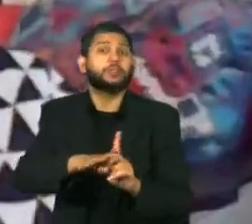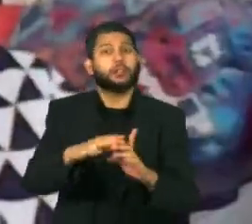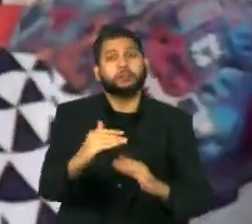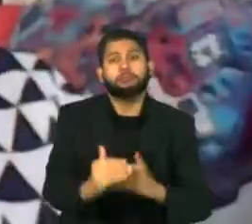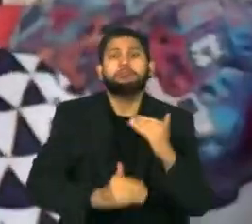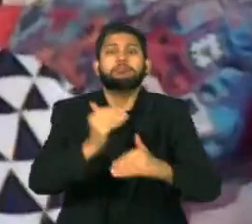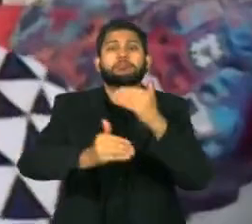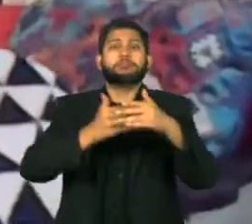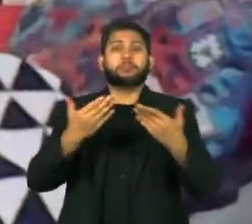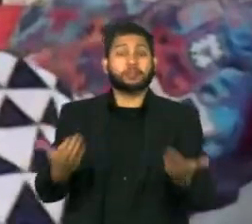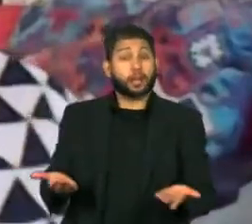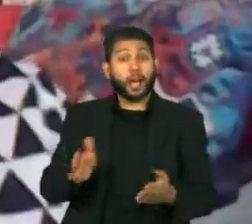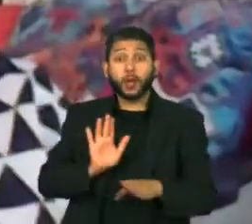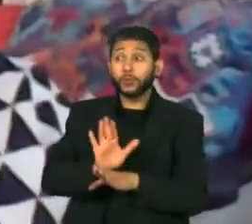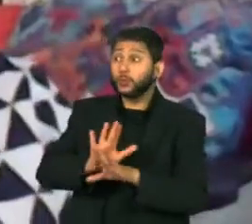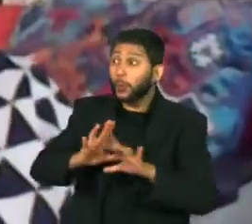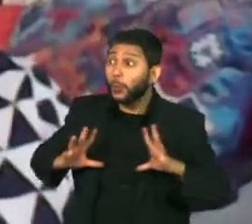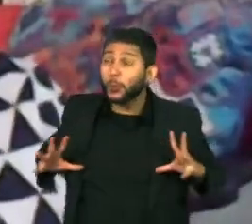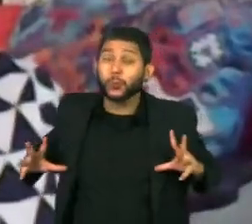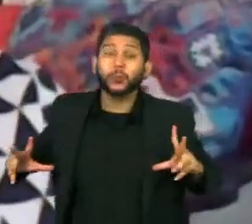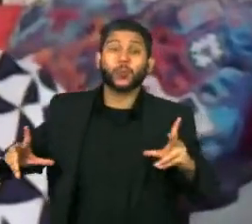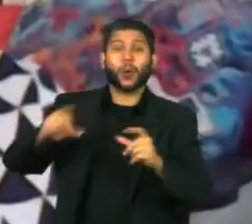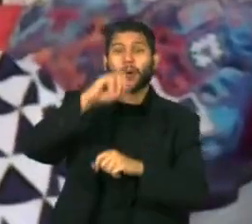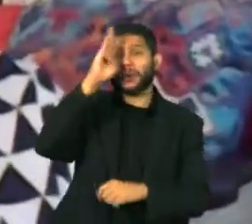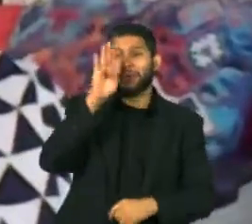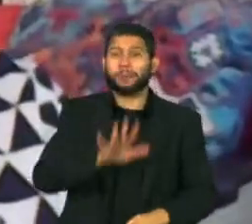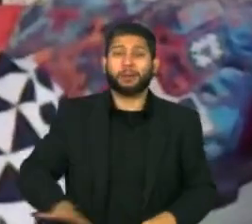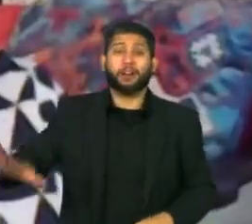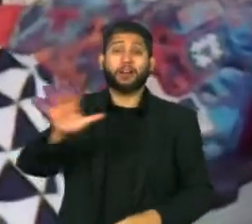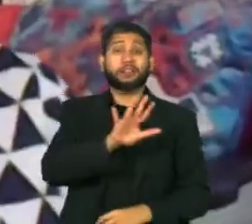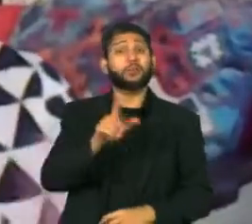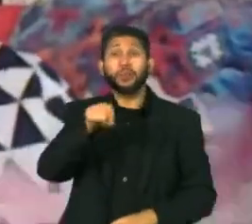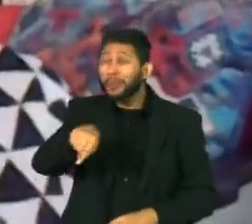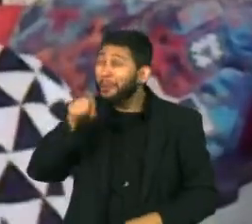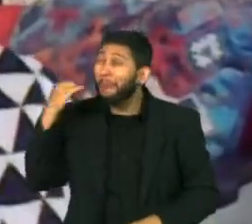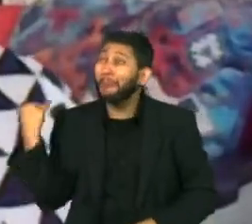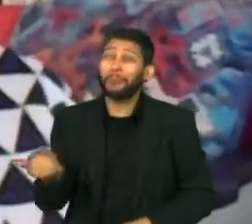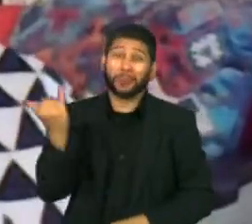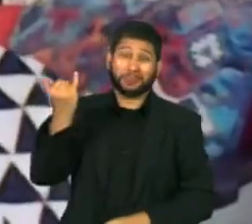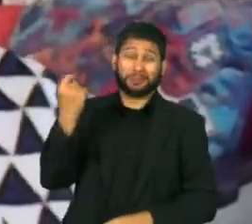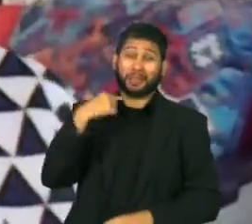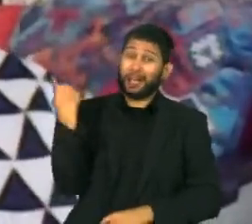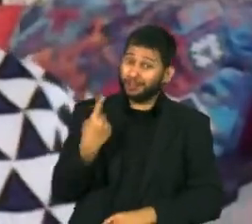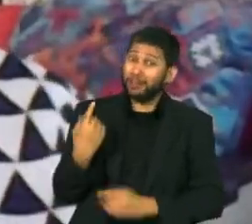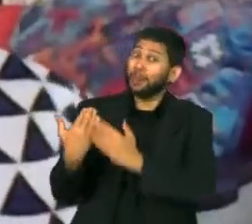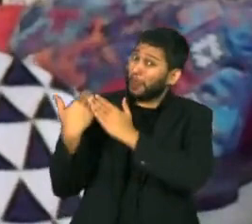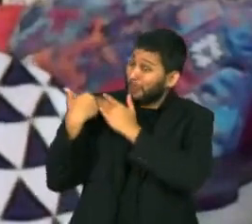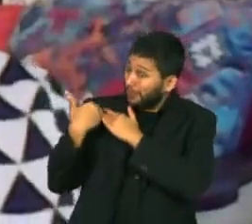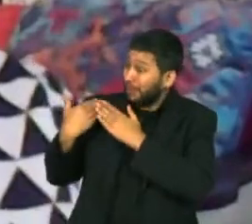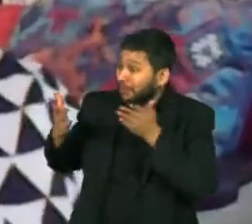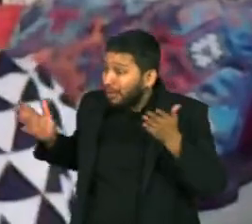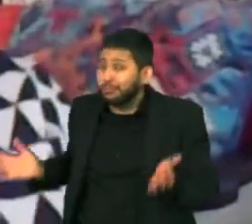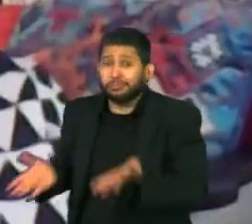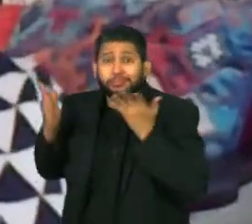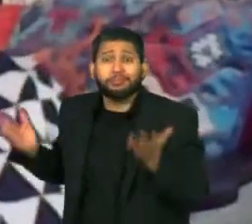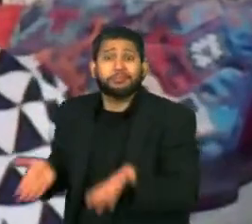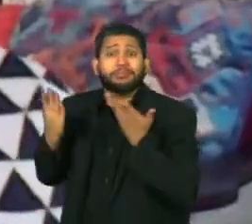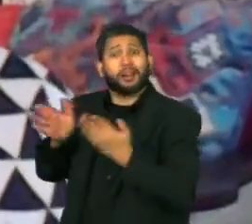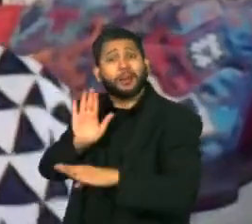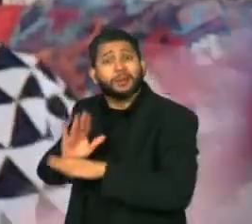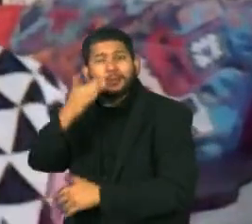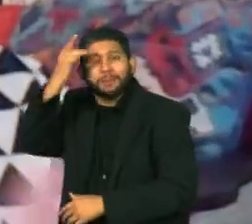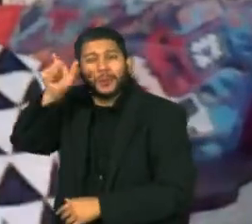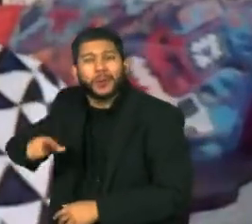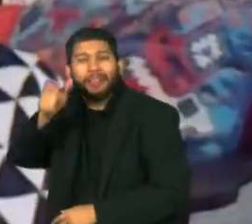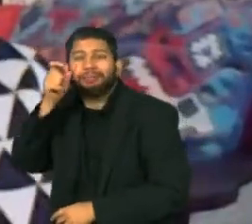resultar para o bem comum, digamos assim, é algo muito precioso, é um dever que nós temos todos os dias de despertar esse